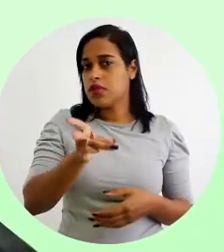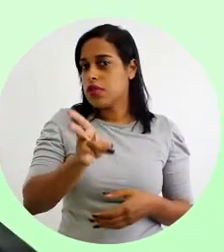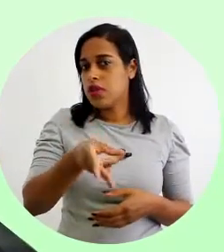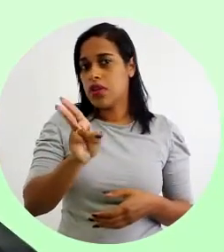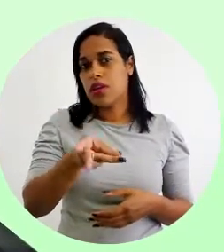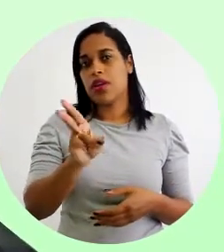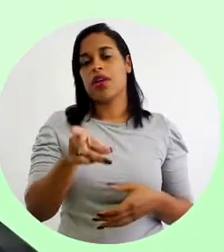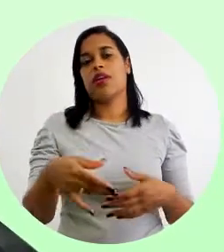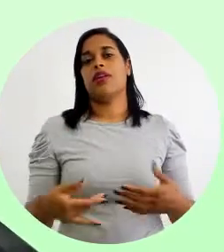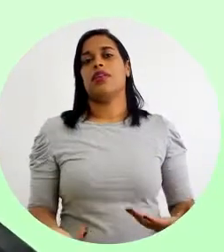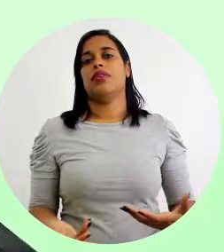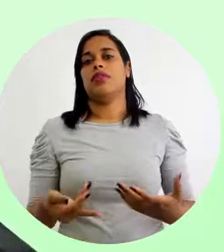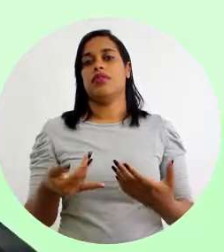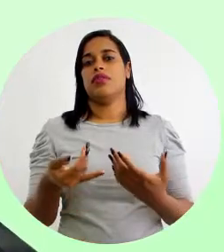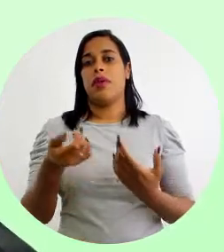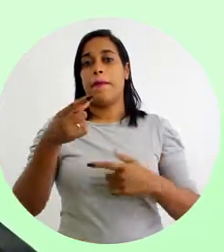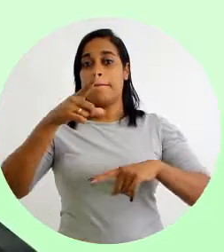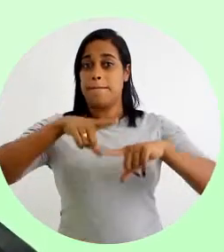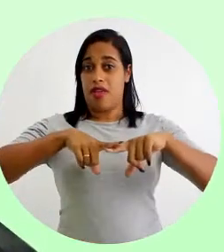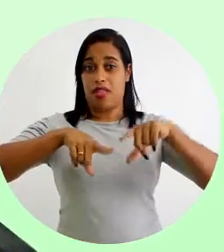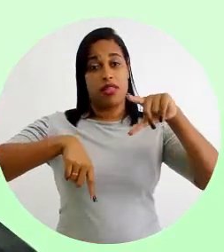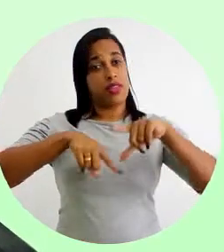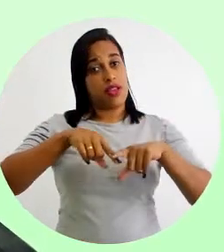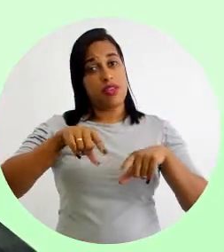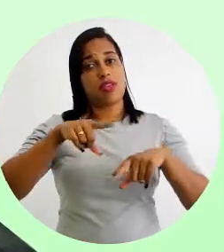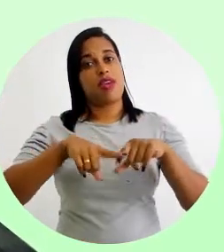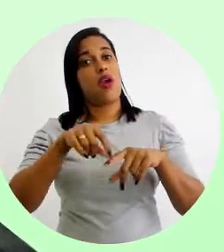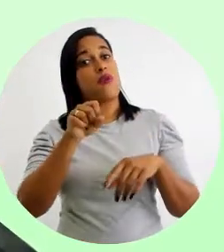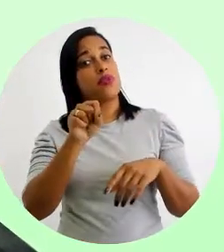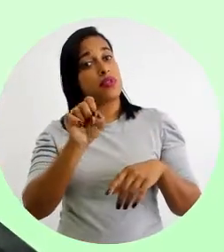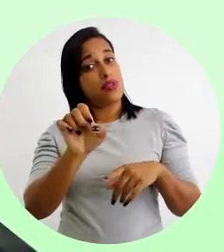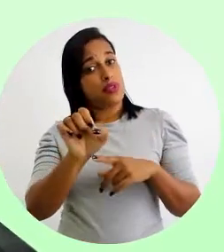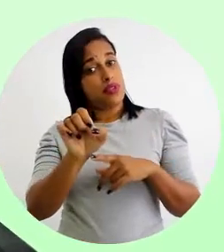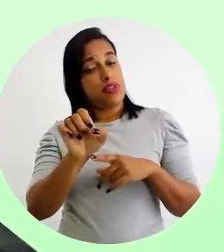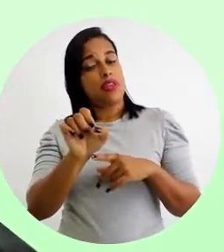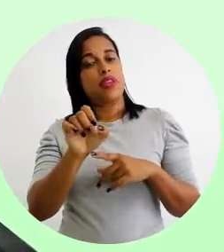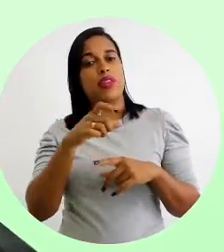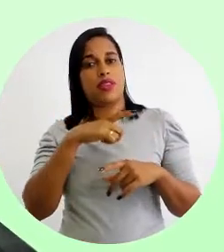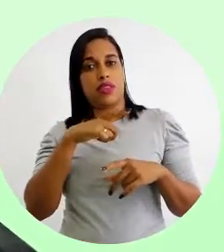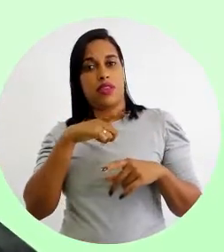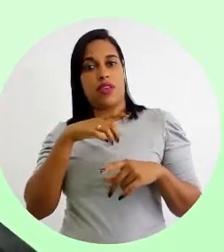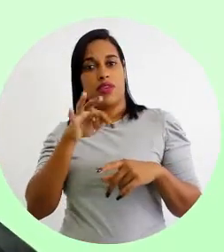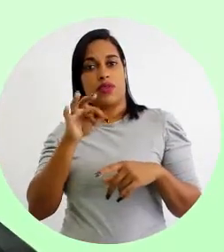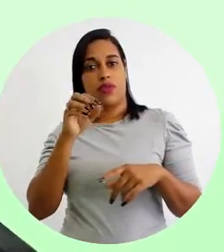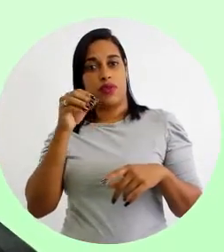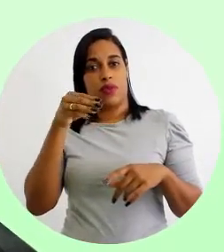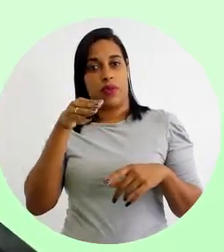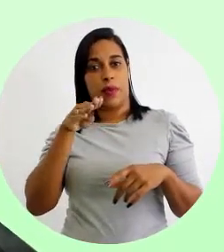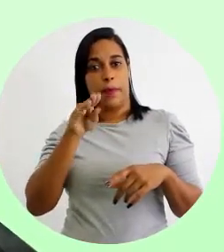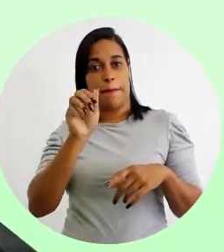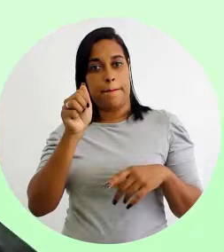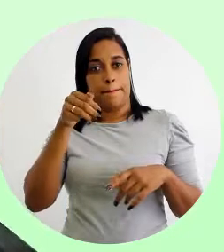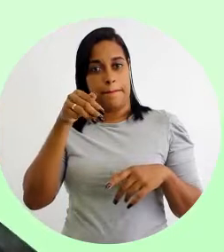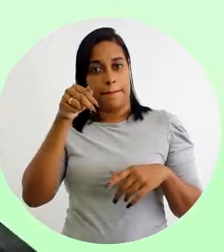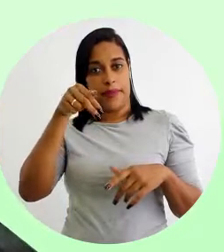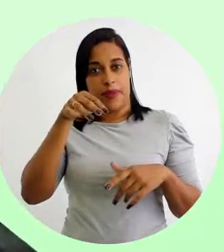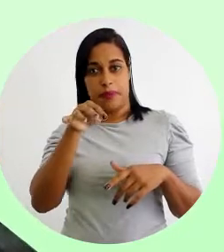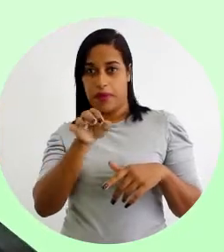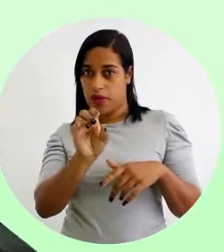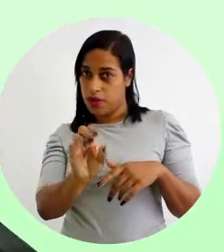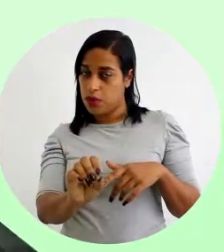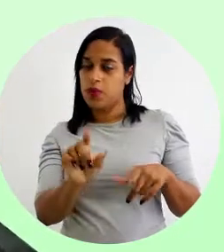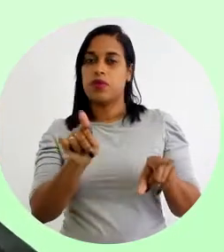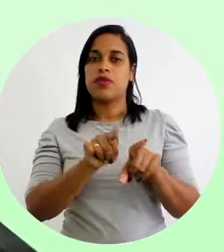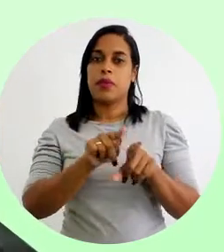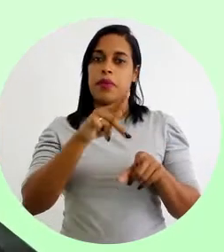permanente, recurso de equipamento, se eles foram tombados, no caso, tem que